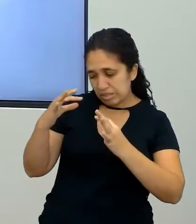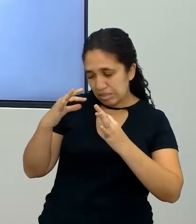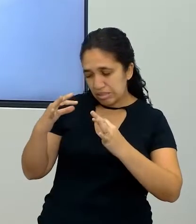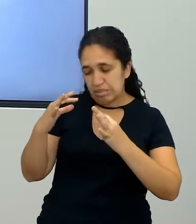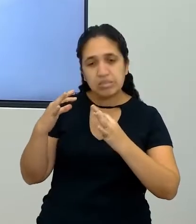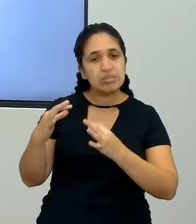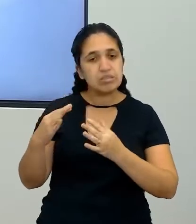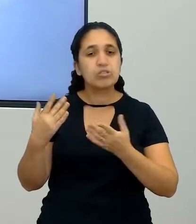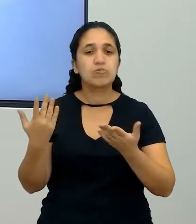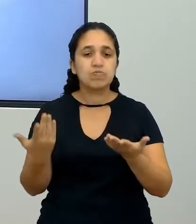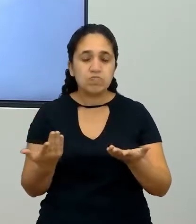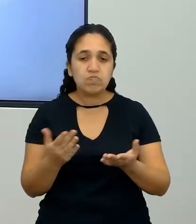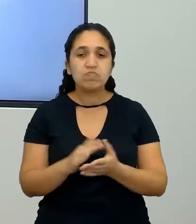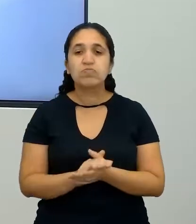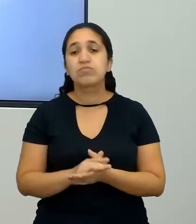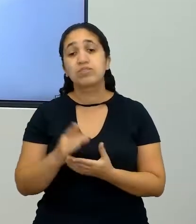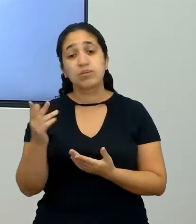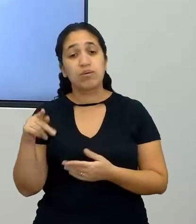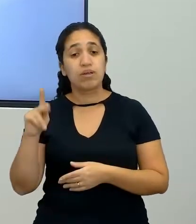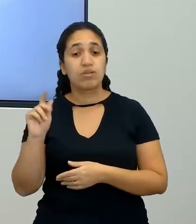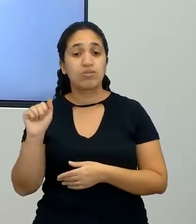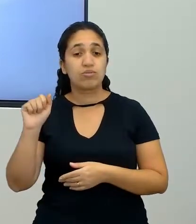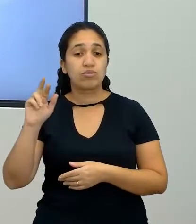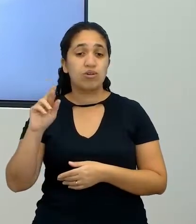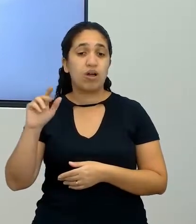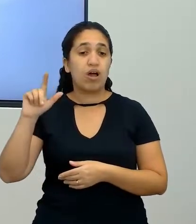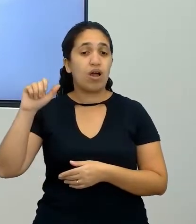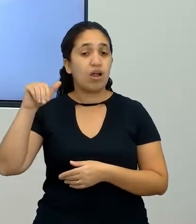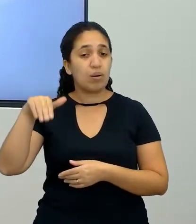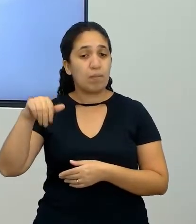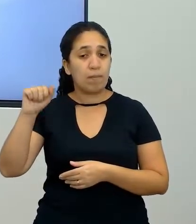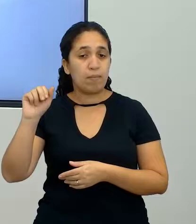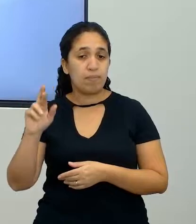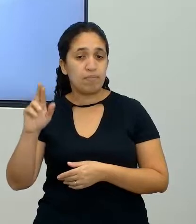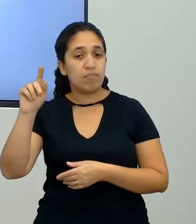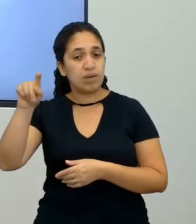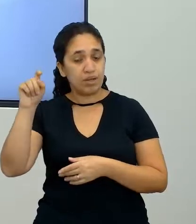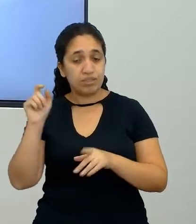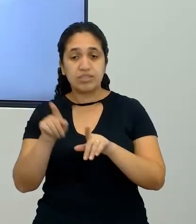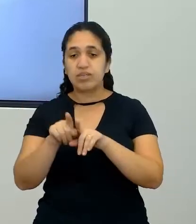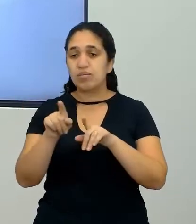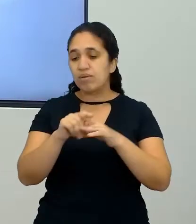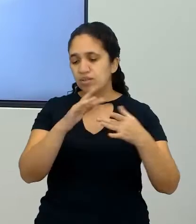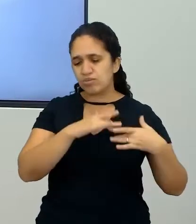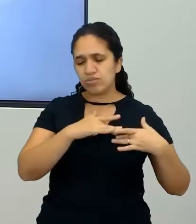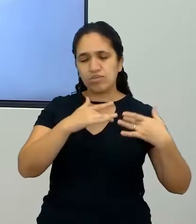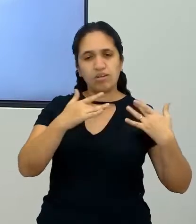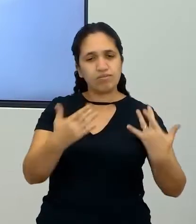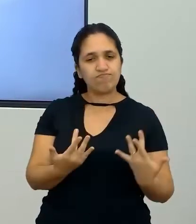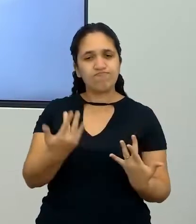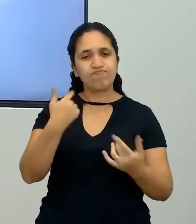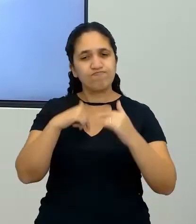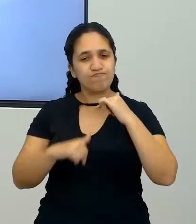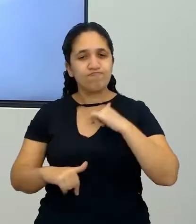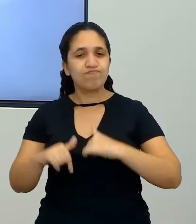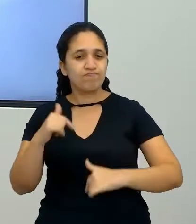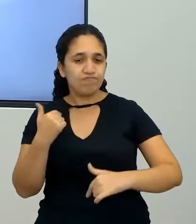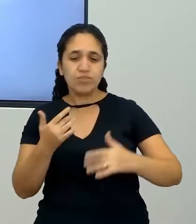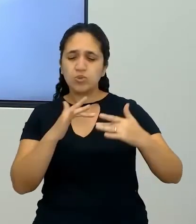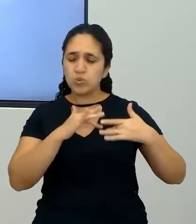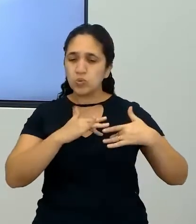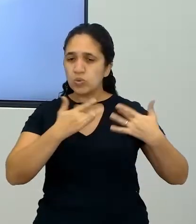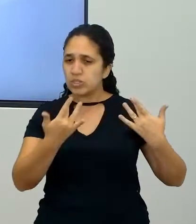é um conceito do Karl Marx, e também da solidariedade orgânica e solidariedade